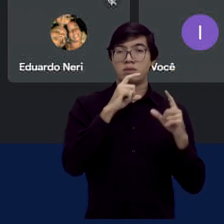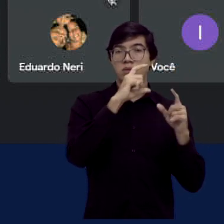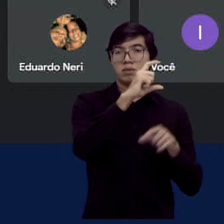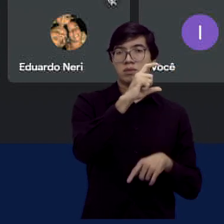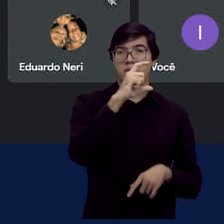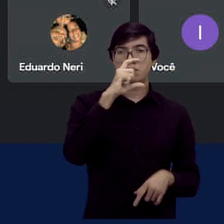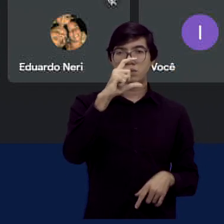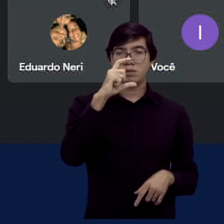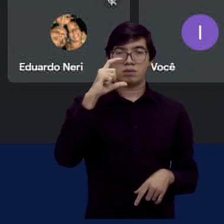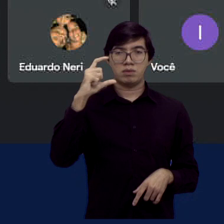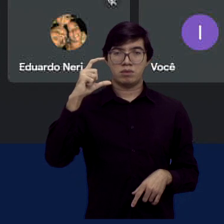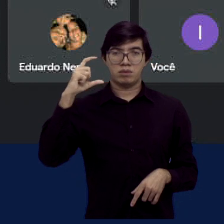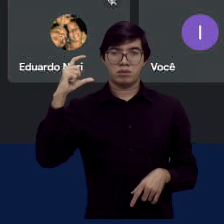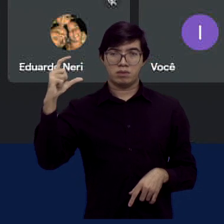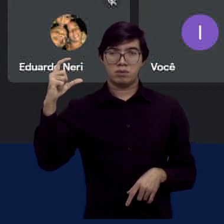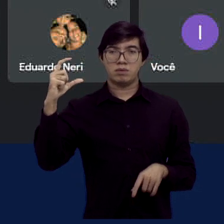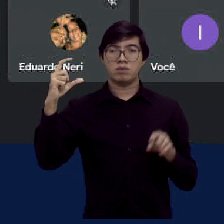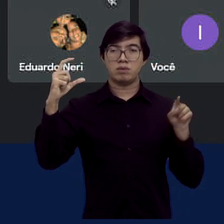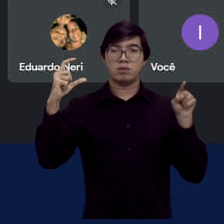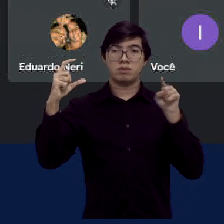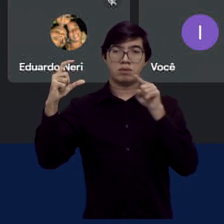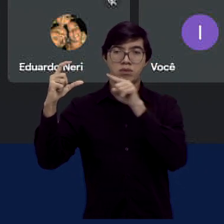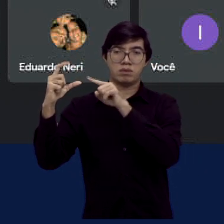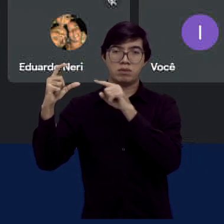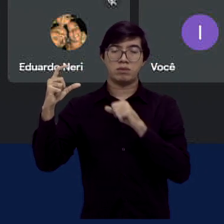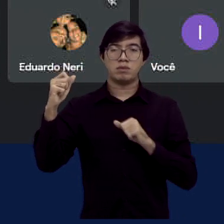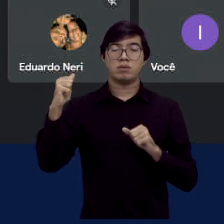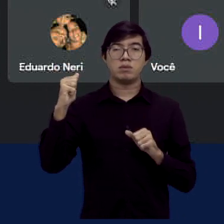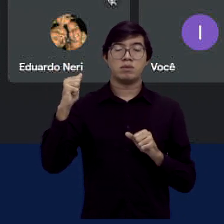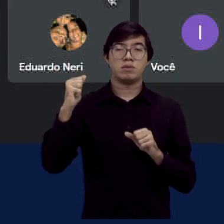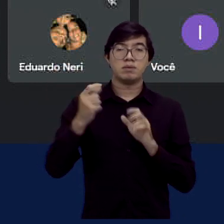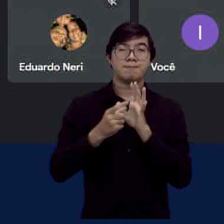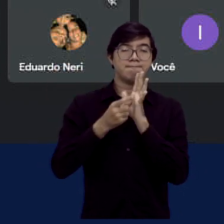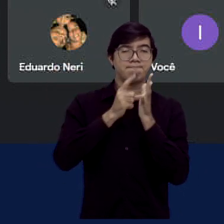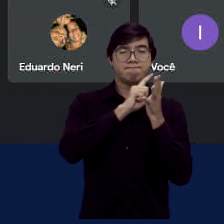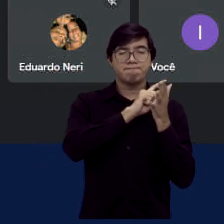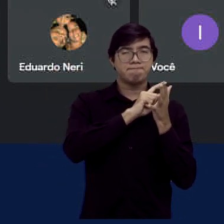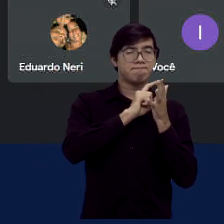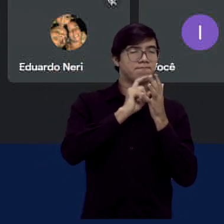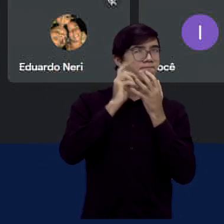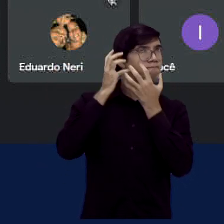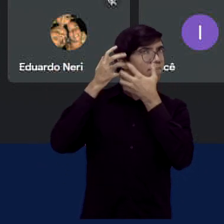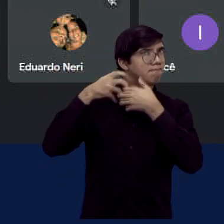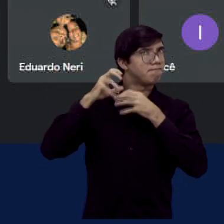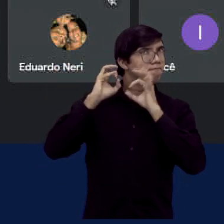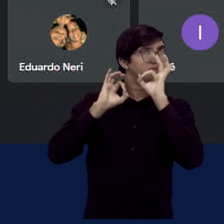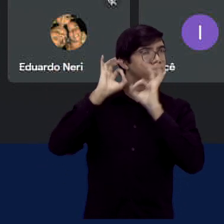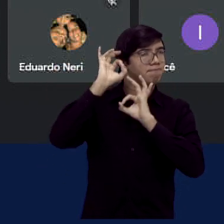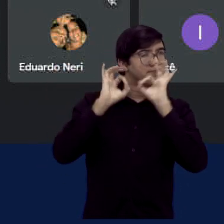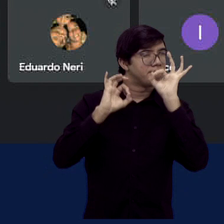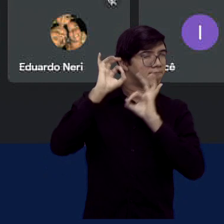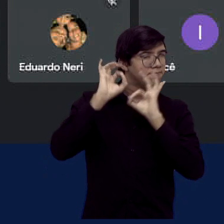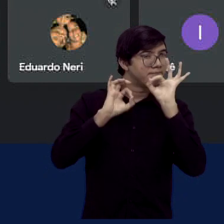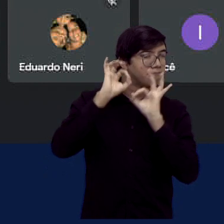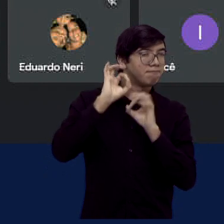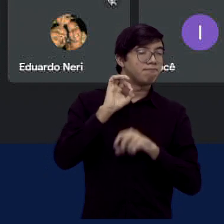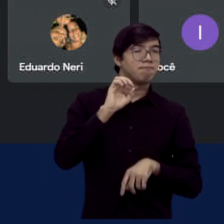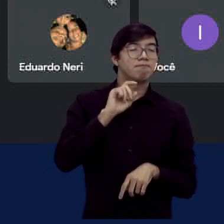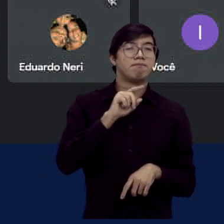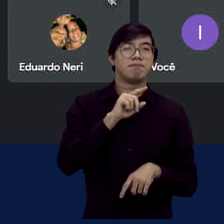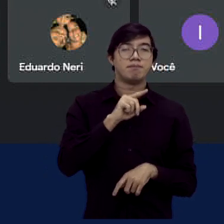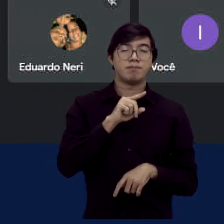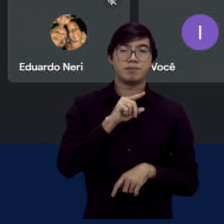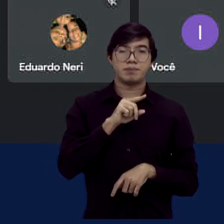outra, sem que essas imagens tenham sido pensadas antes. Sem que elas, de alguma maneira, não possam